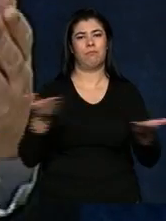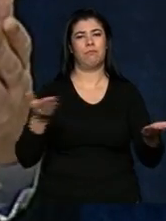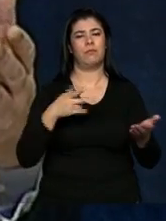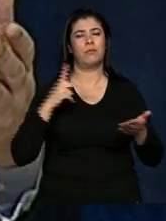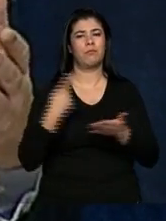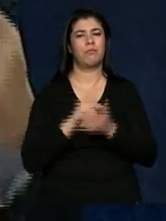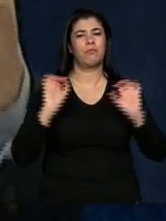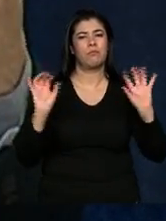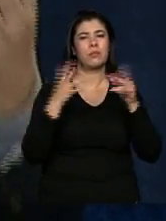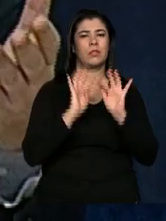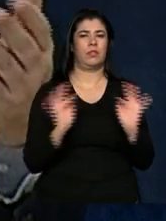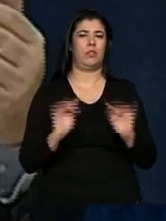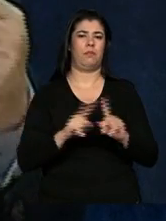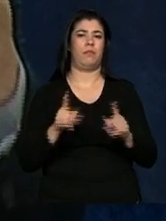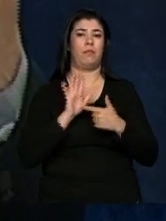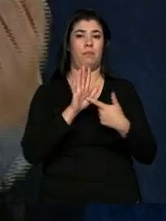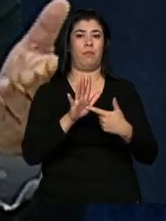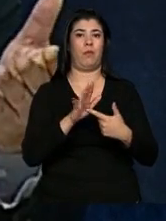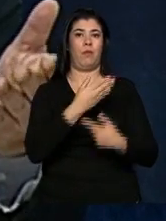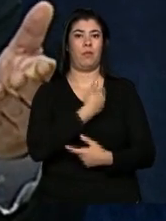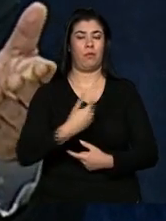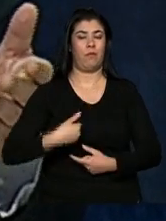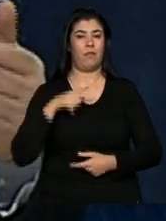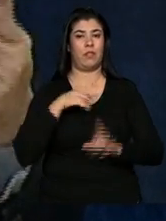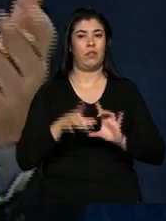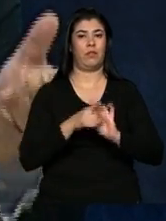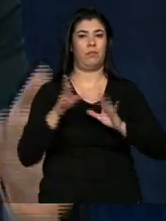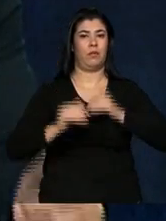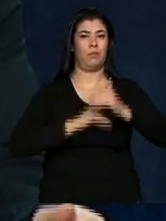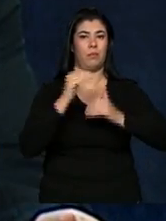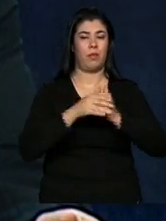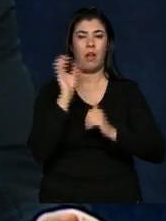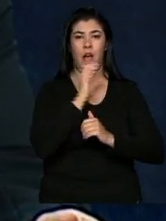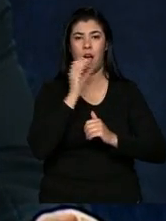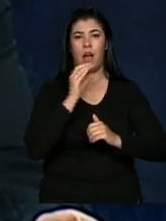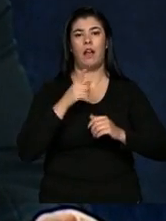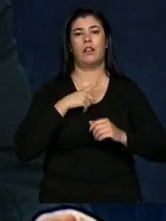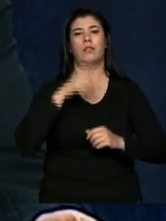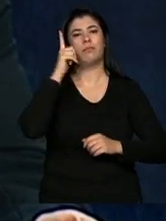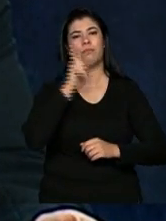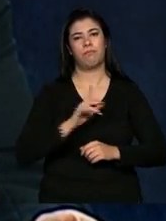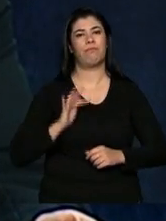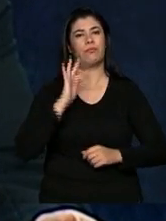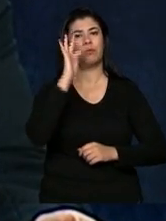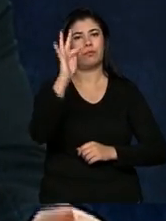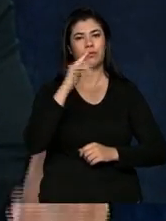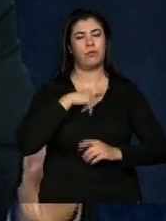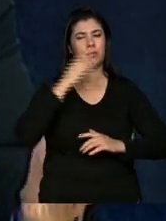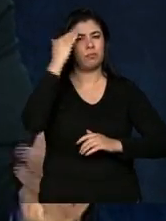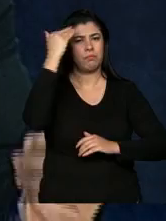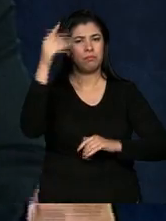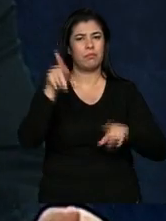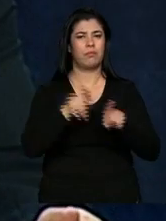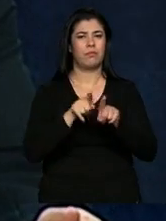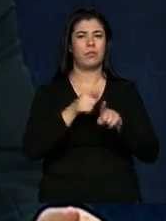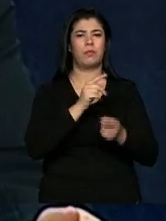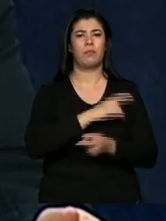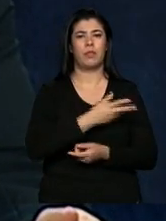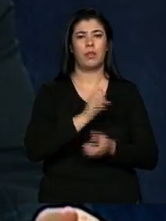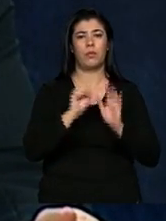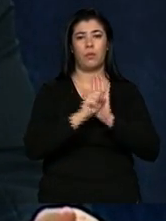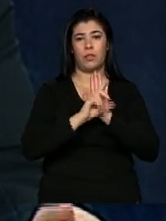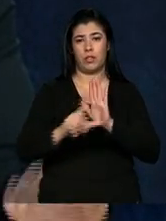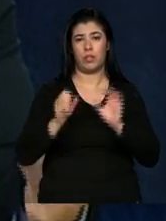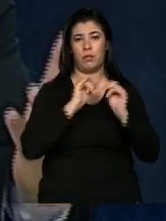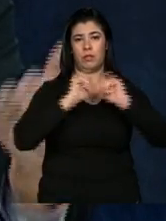disposição do governo de atuar para acelerar esse processo e espero que a gente possa obter o máximo sucesso com esses editais que